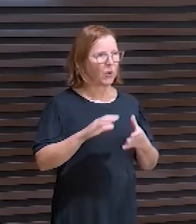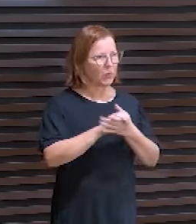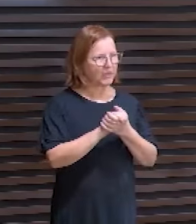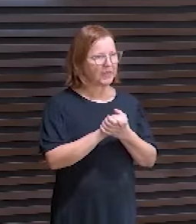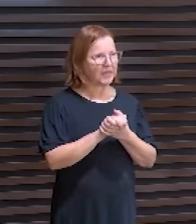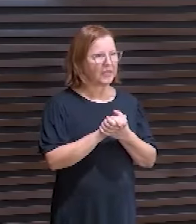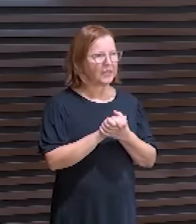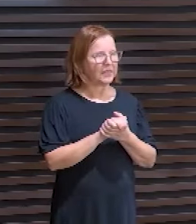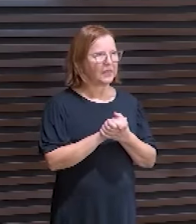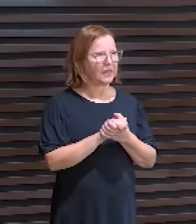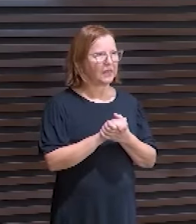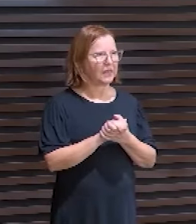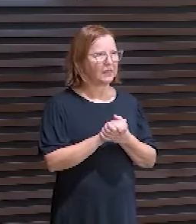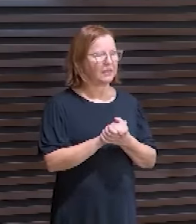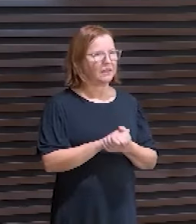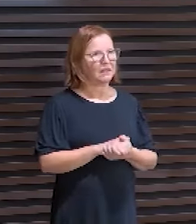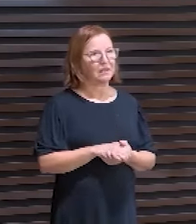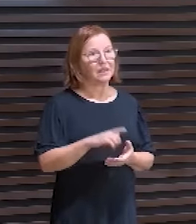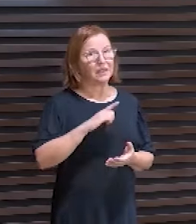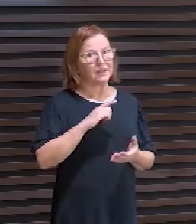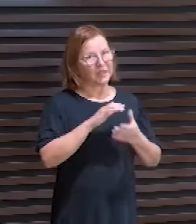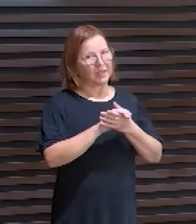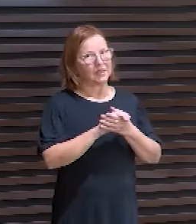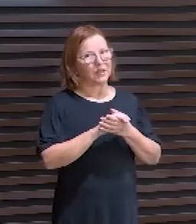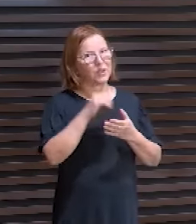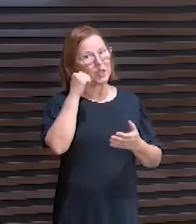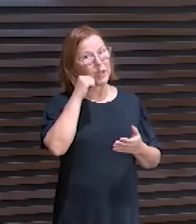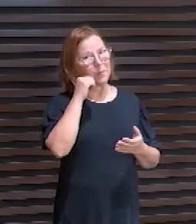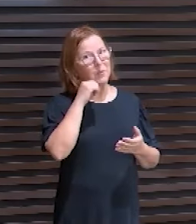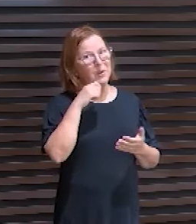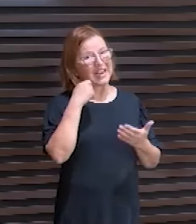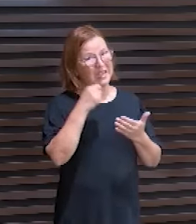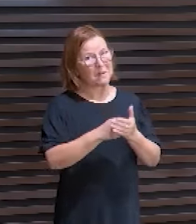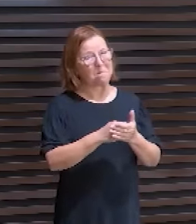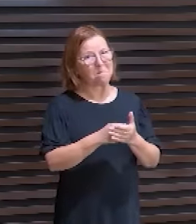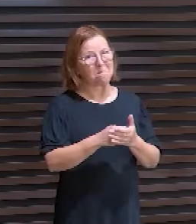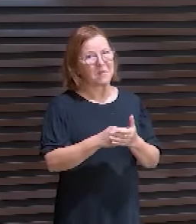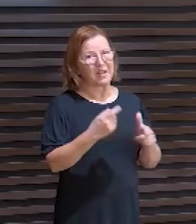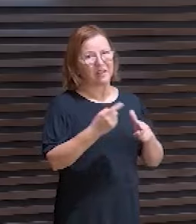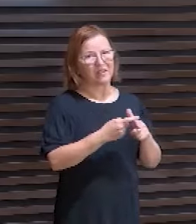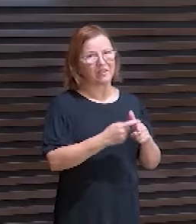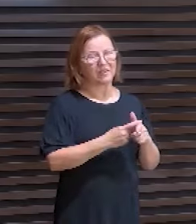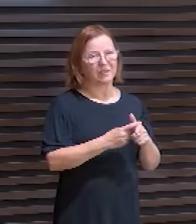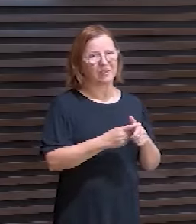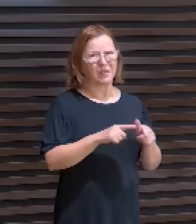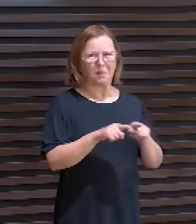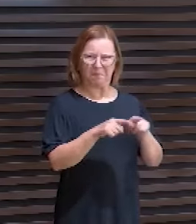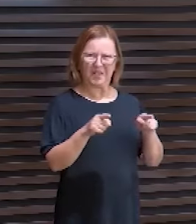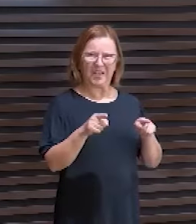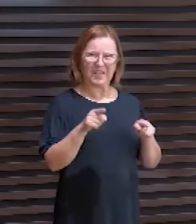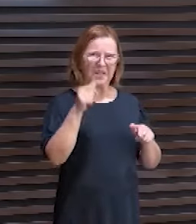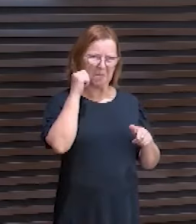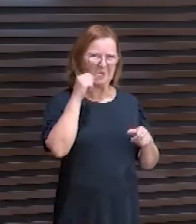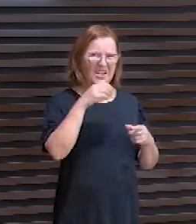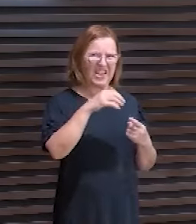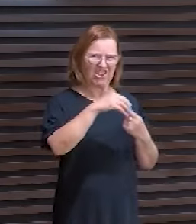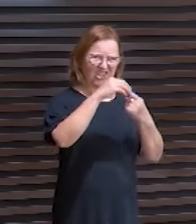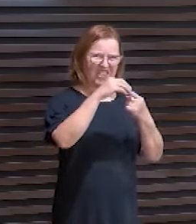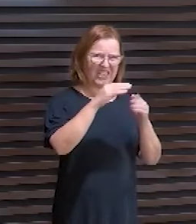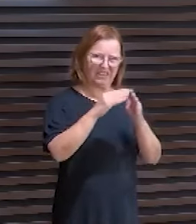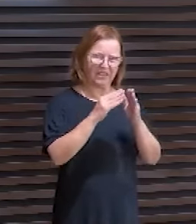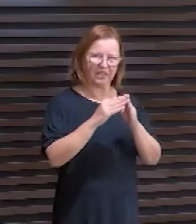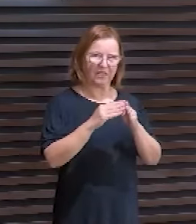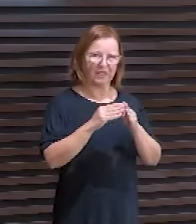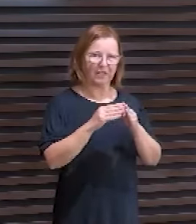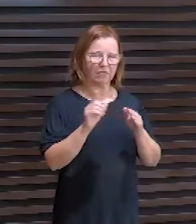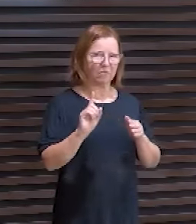mulheres pagam as contas e daí ela vai ser o homem da casa não ah mas eu faço mais